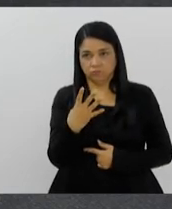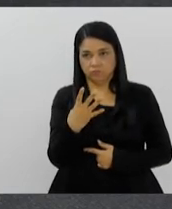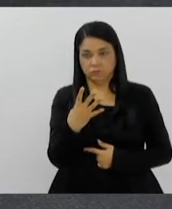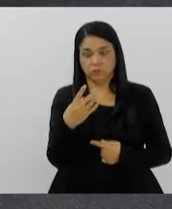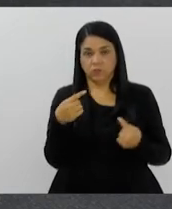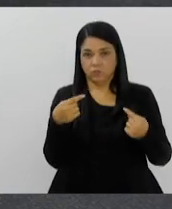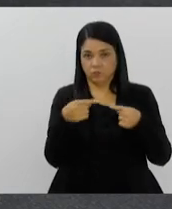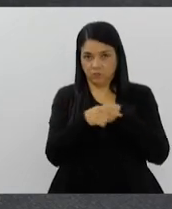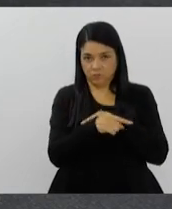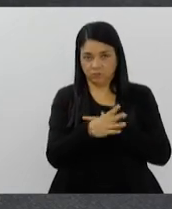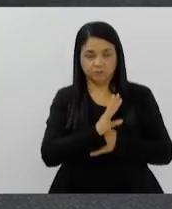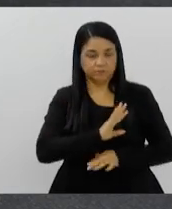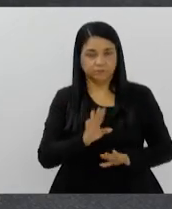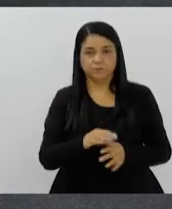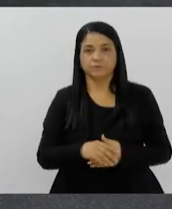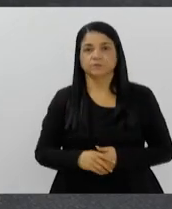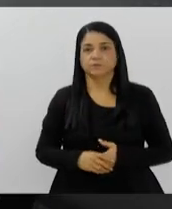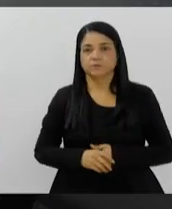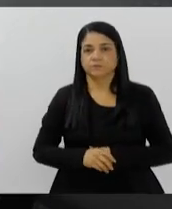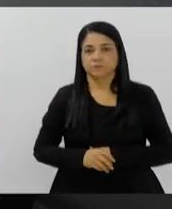Contrário à emenda número